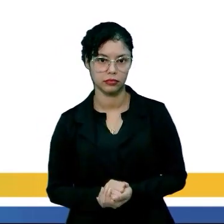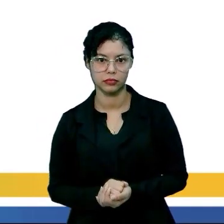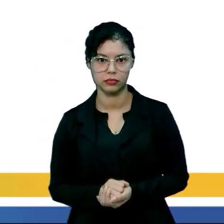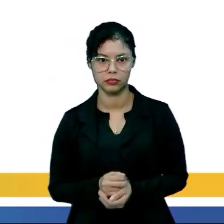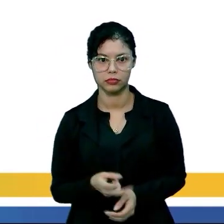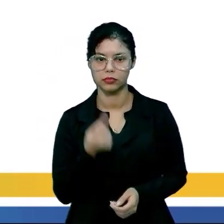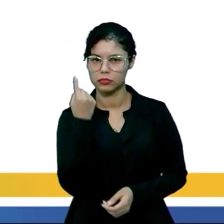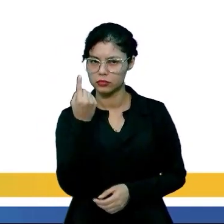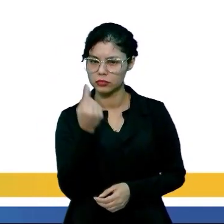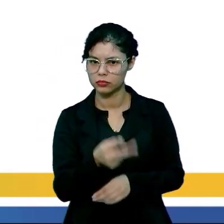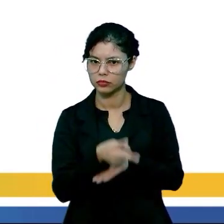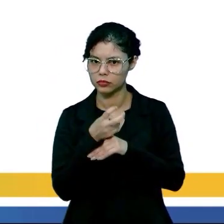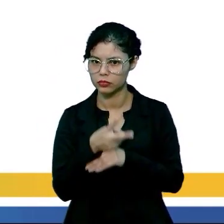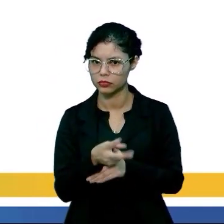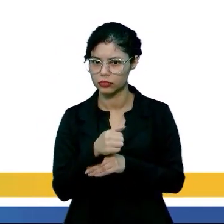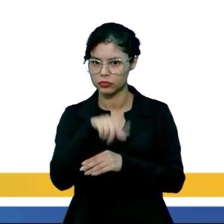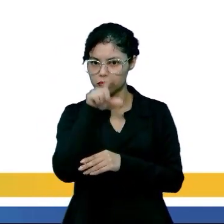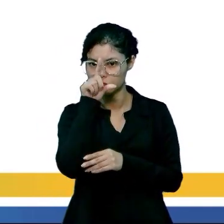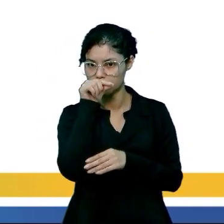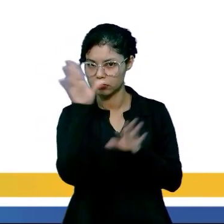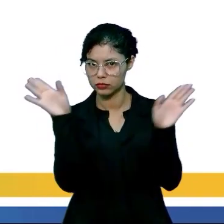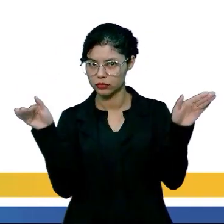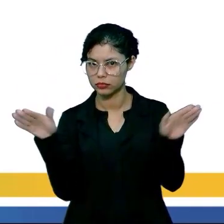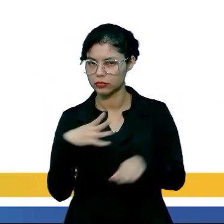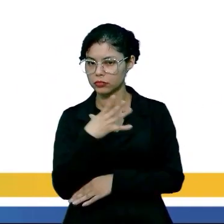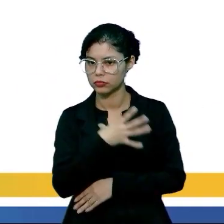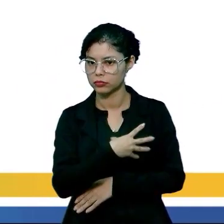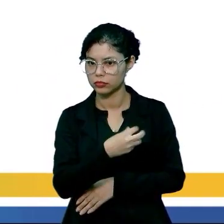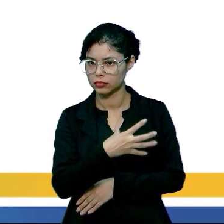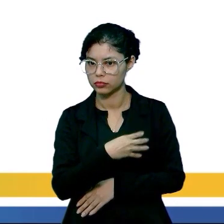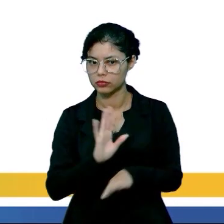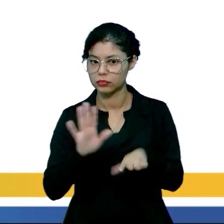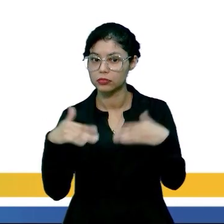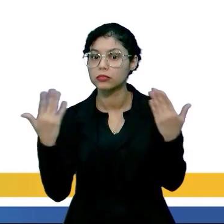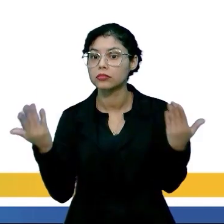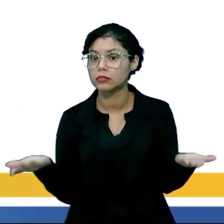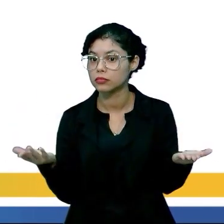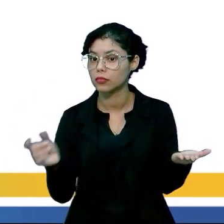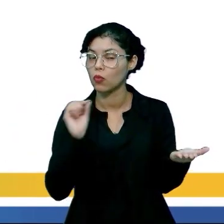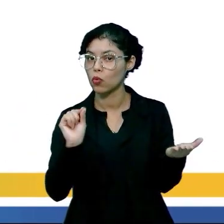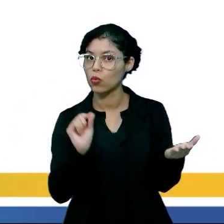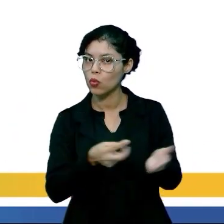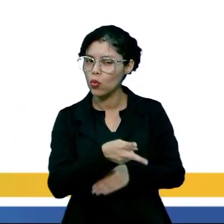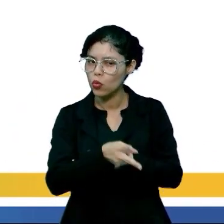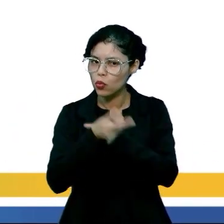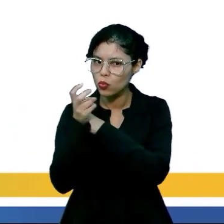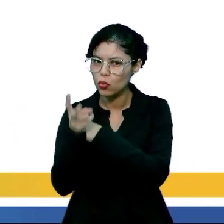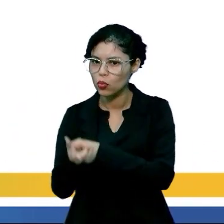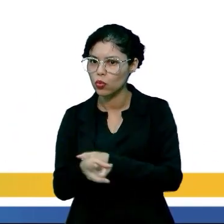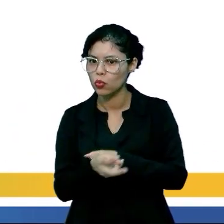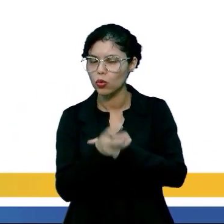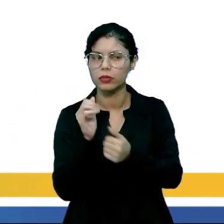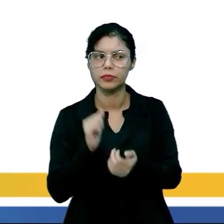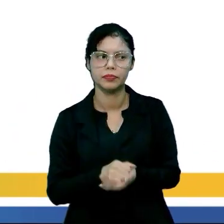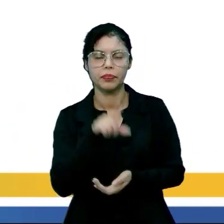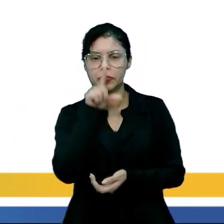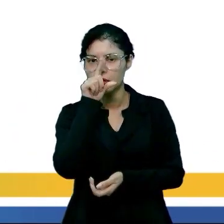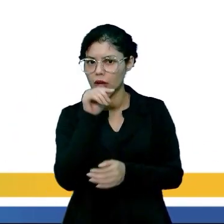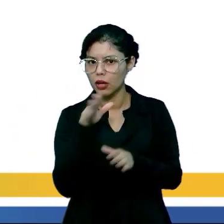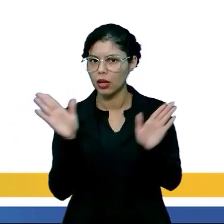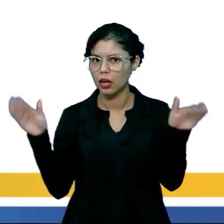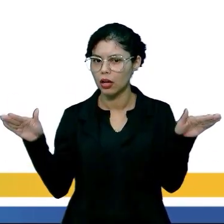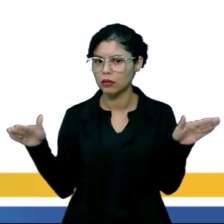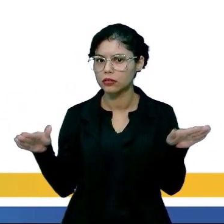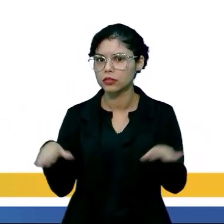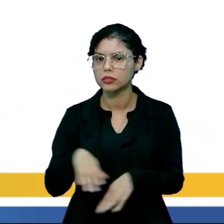associados a um mecanismo de atração de aves e mamíferos? E aí, o que está atraindo aves e